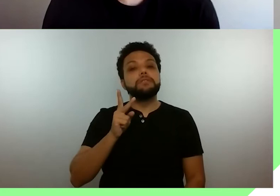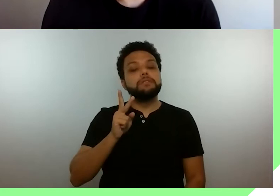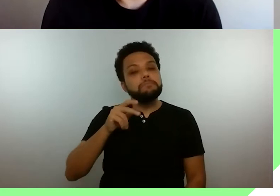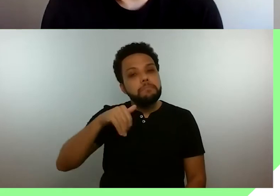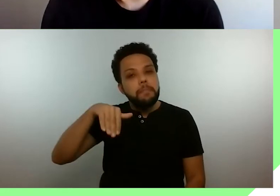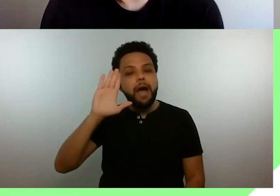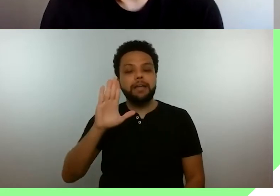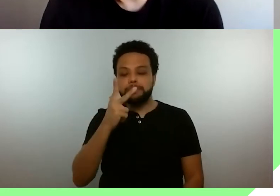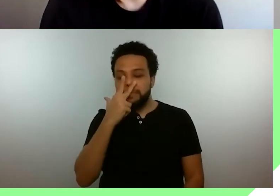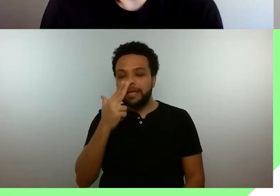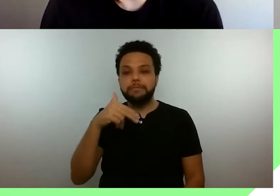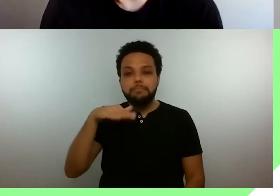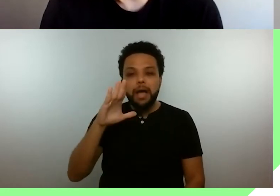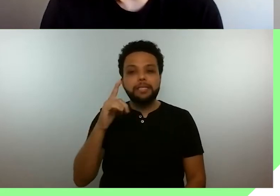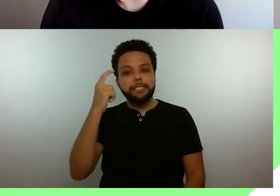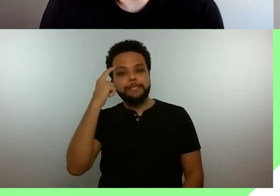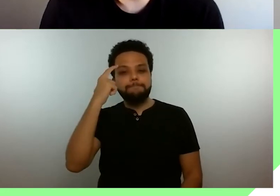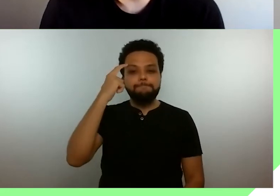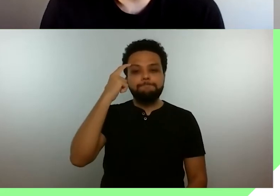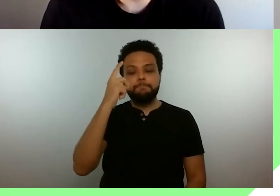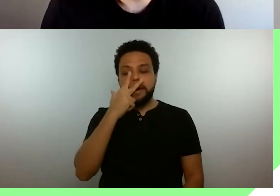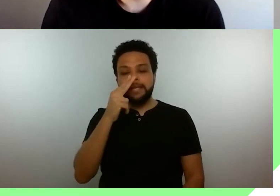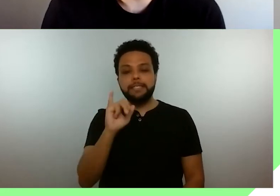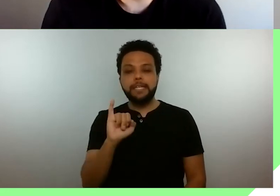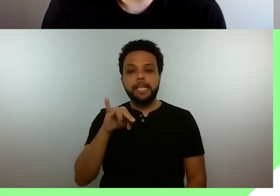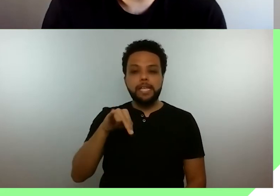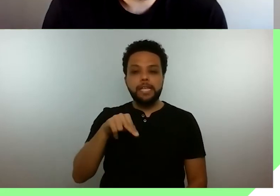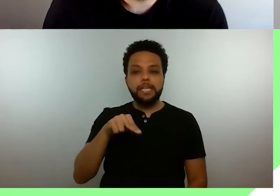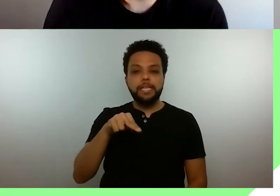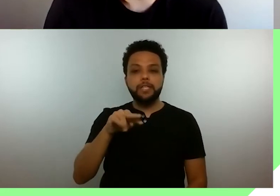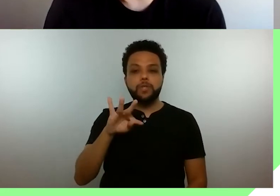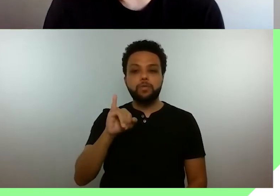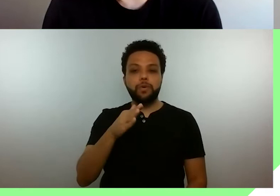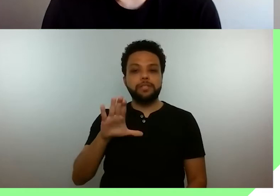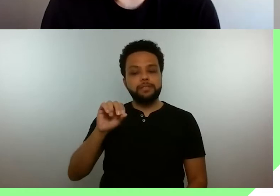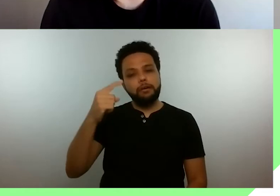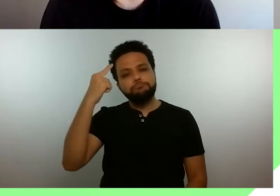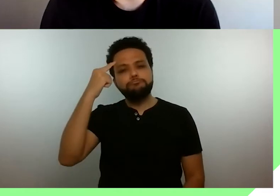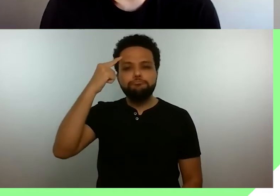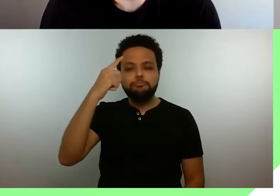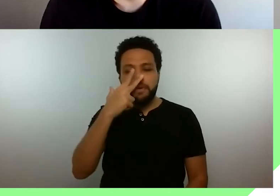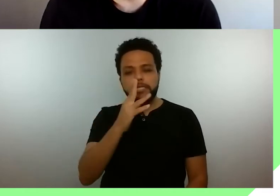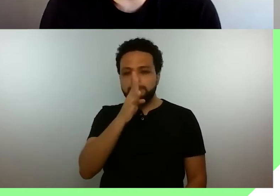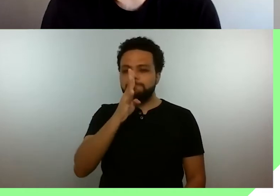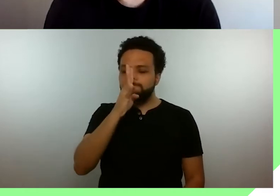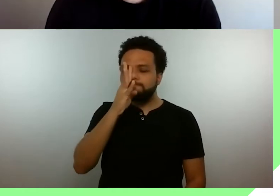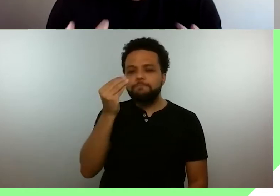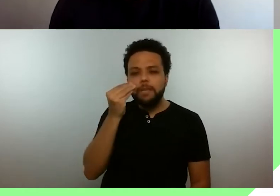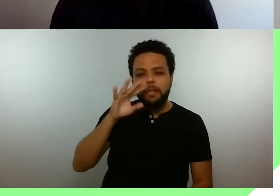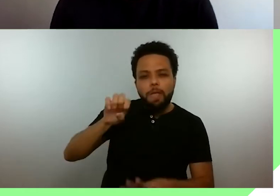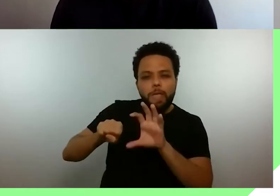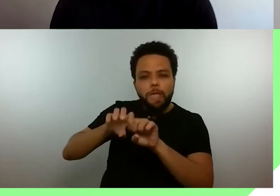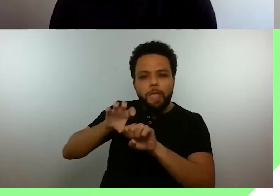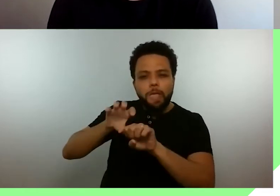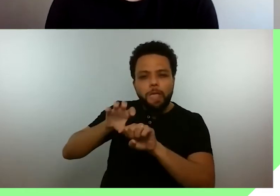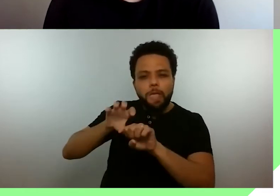mais intuitivos. Então, trazer aí a importância dessas pesquisas, né, na questão do uso e do design, né, da